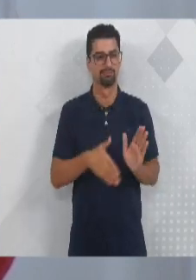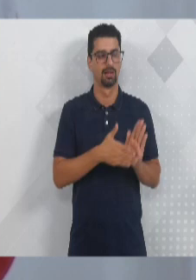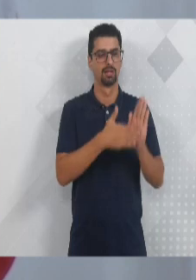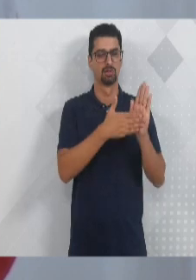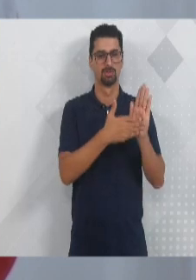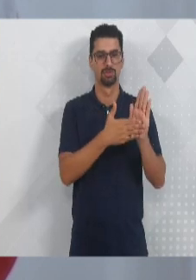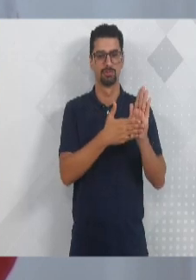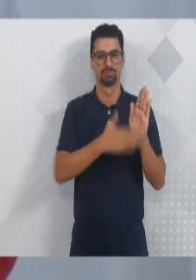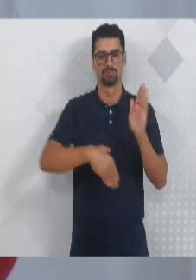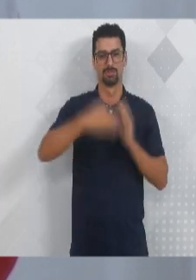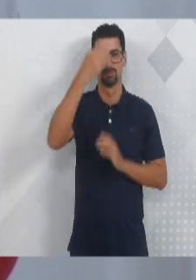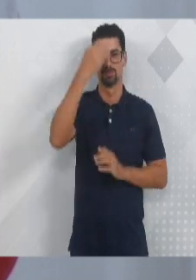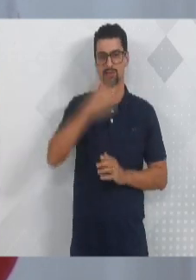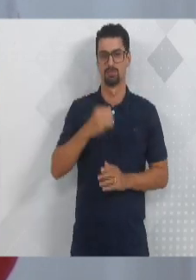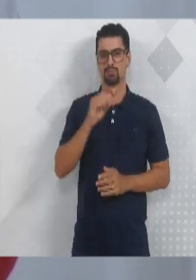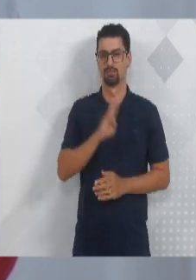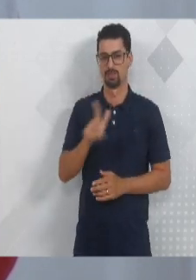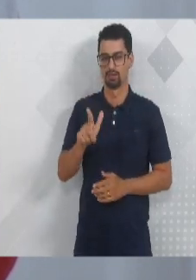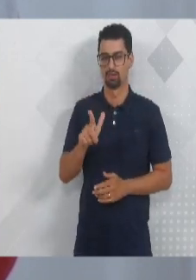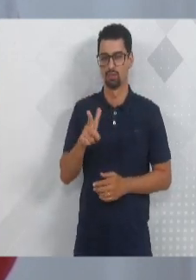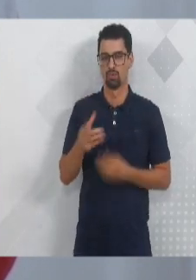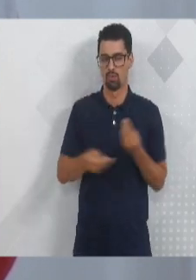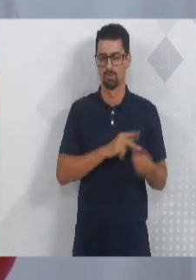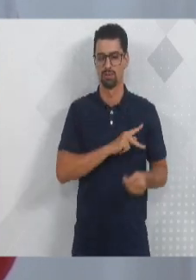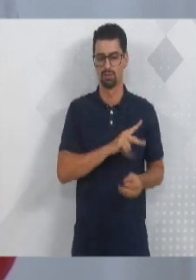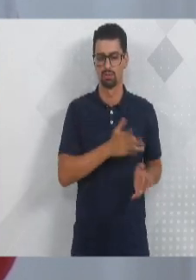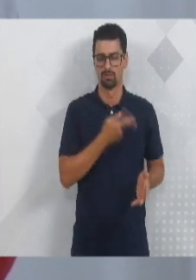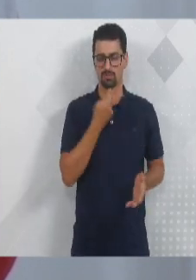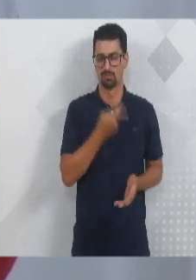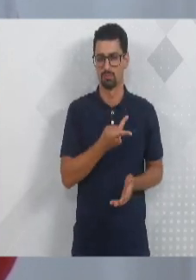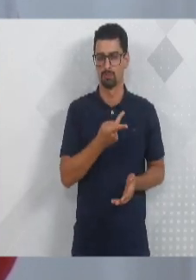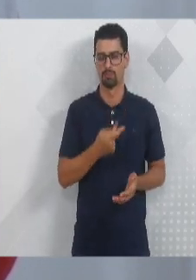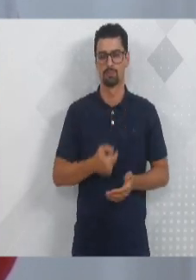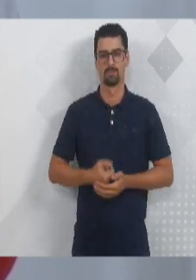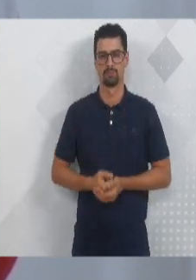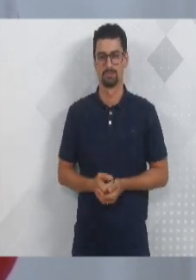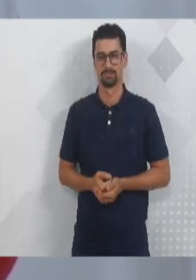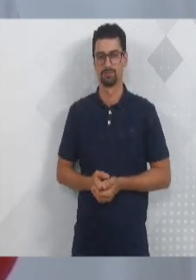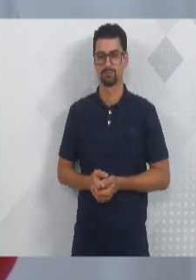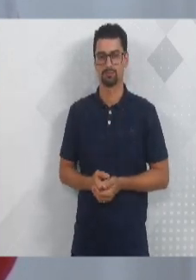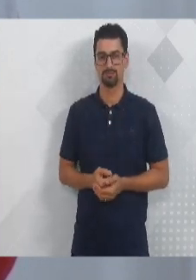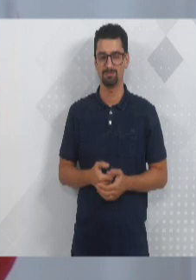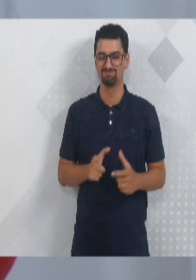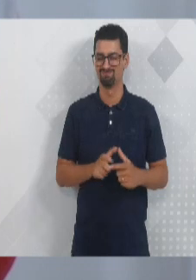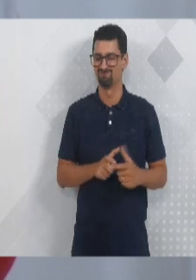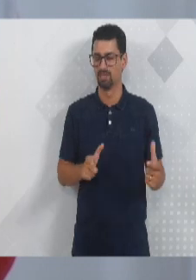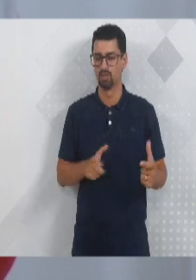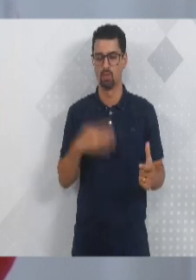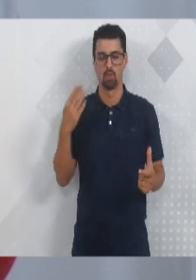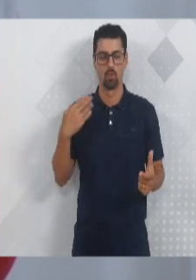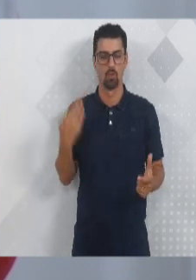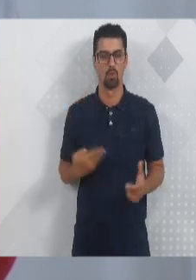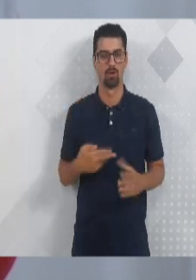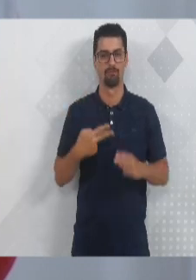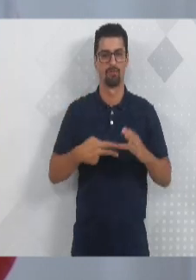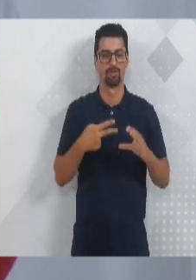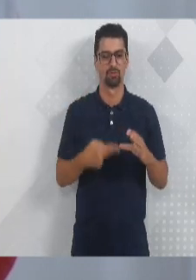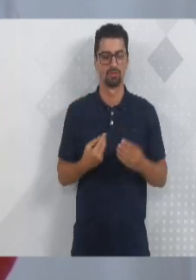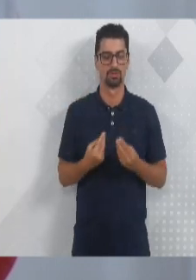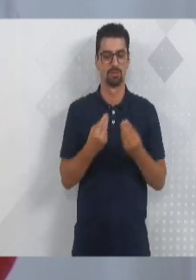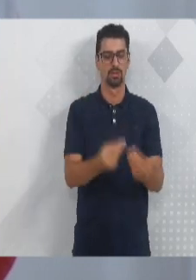luminense como antes o presidente já falou é é a maior honraria que a câmara pode conceder para